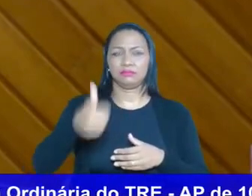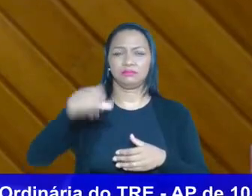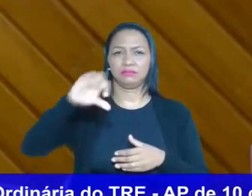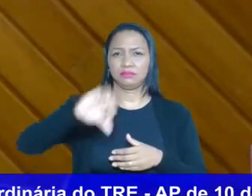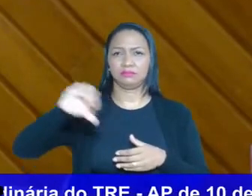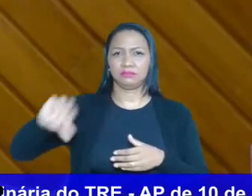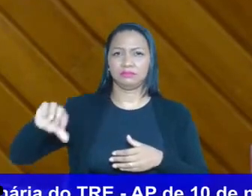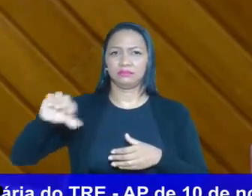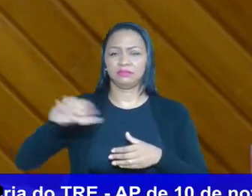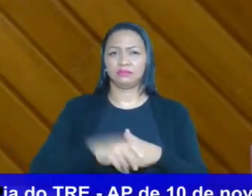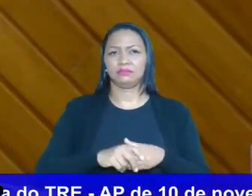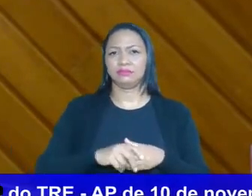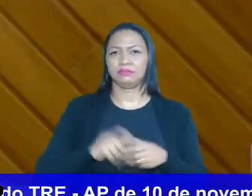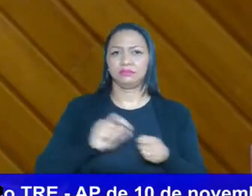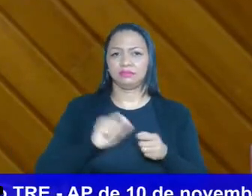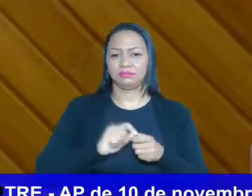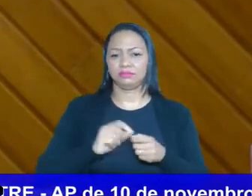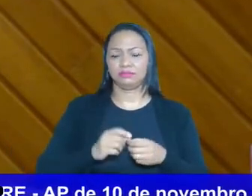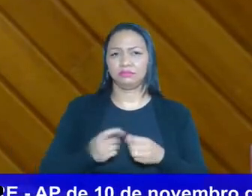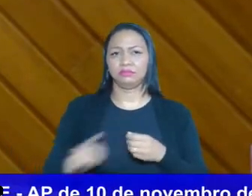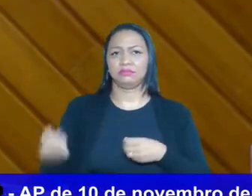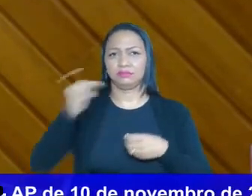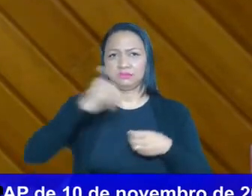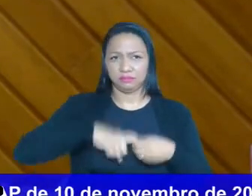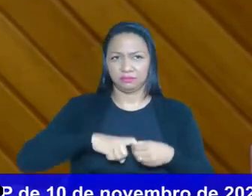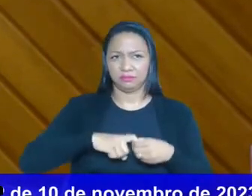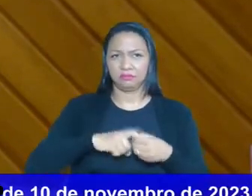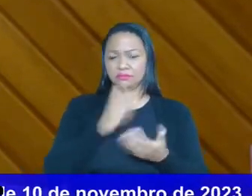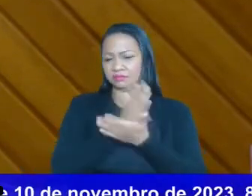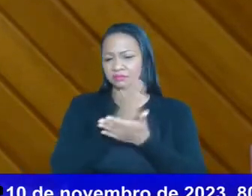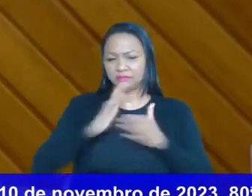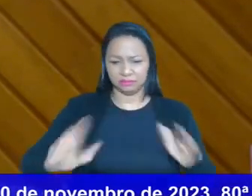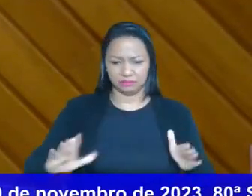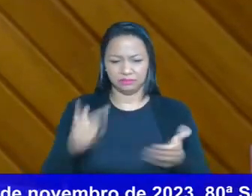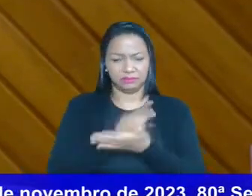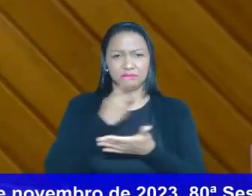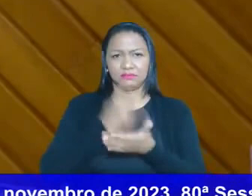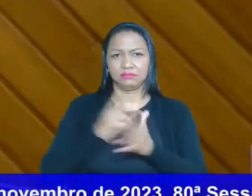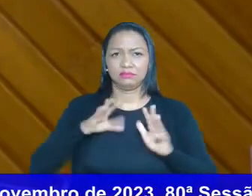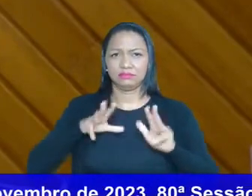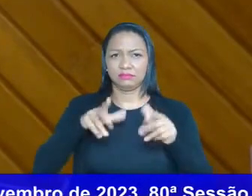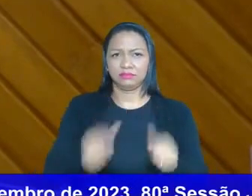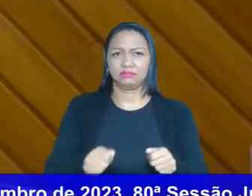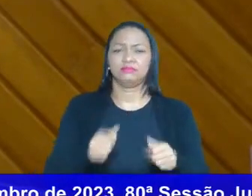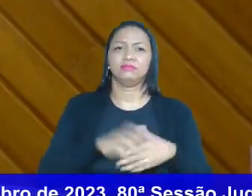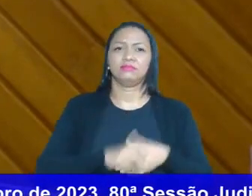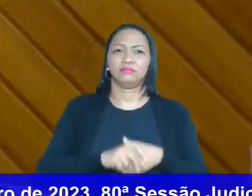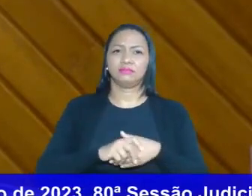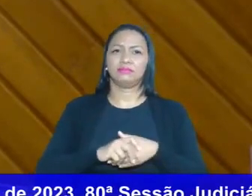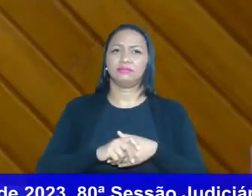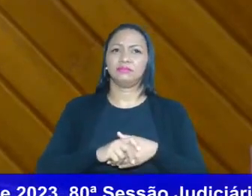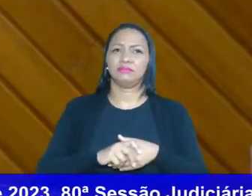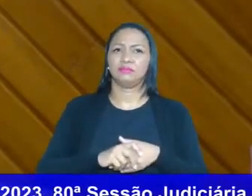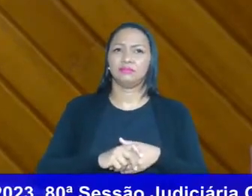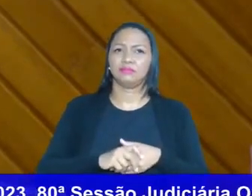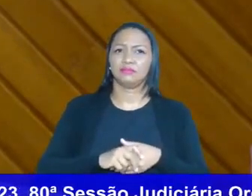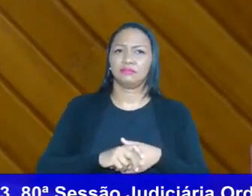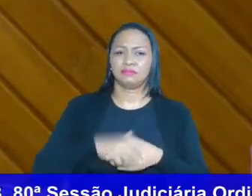511.0199, fez a devolução e sanou a irregularidade. Fatura de energia